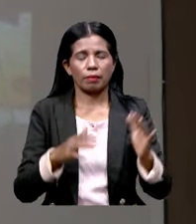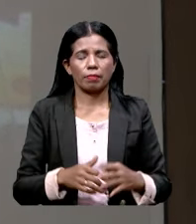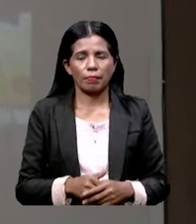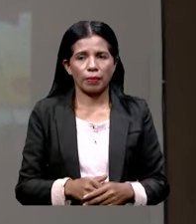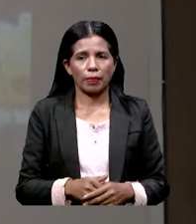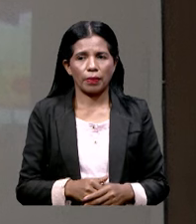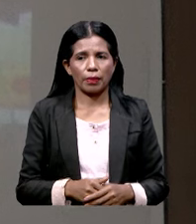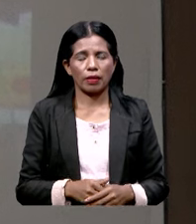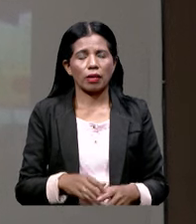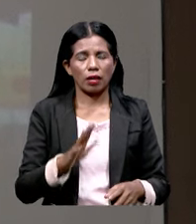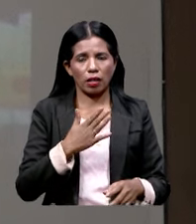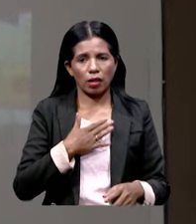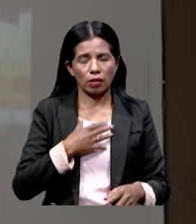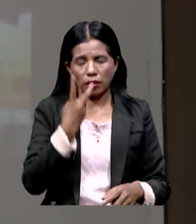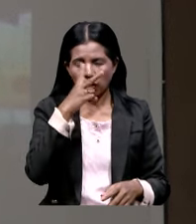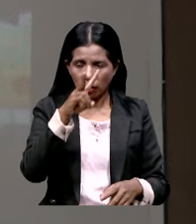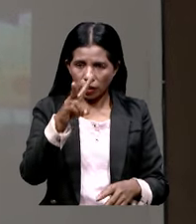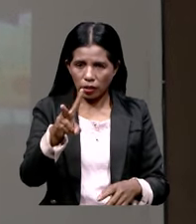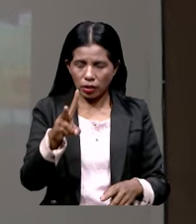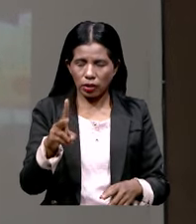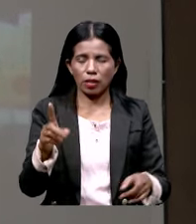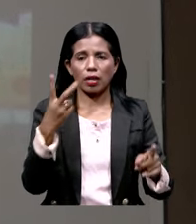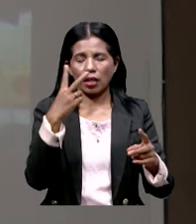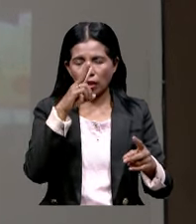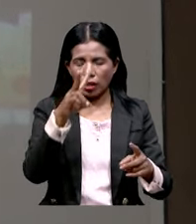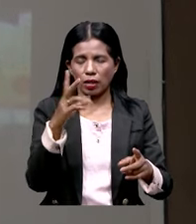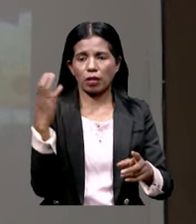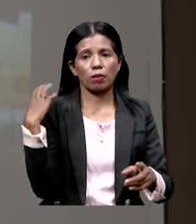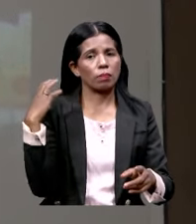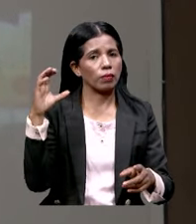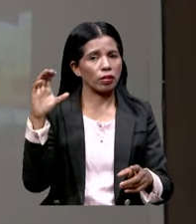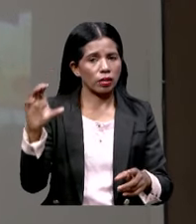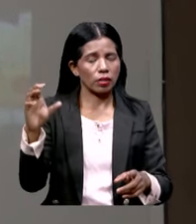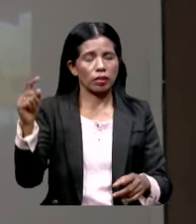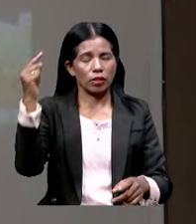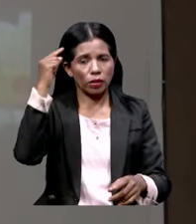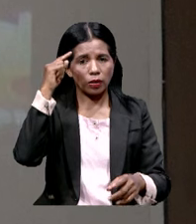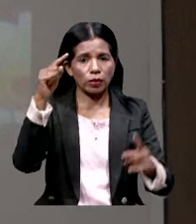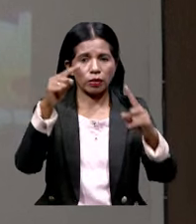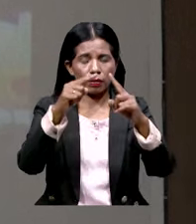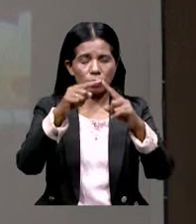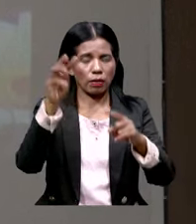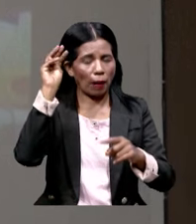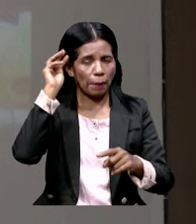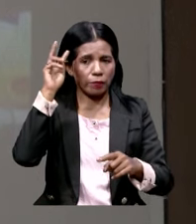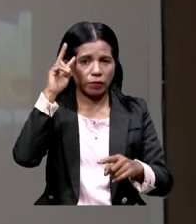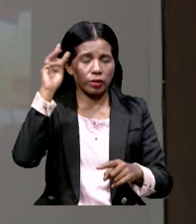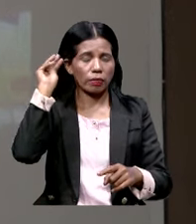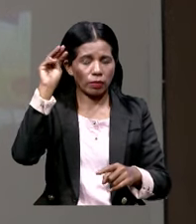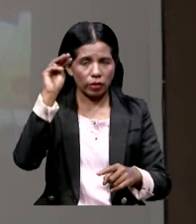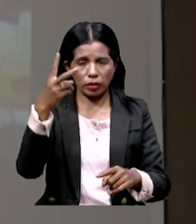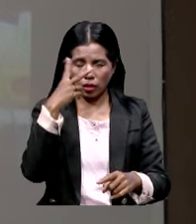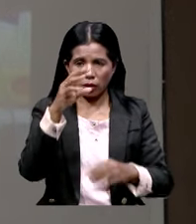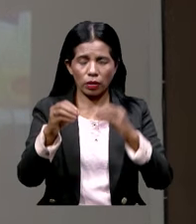do meu ver, isto é uma competência do ministro para resolver alguns